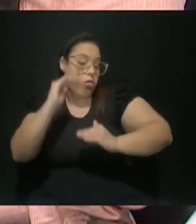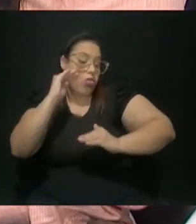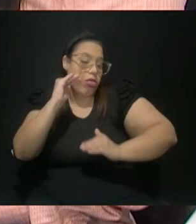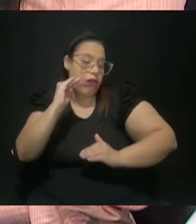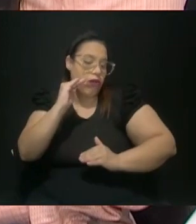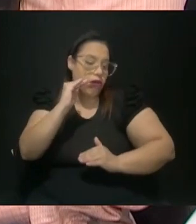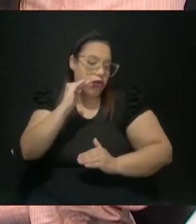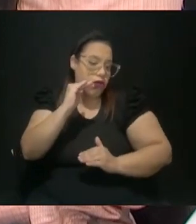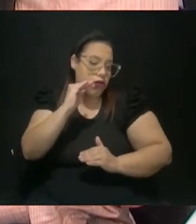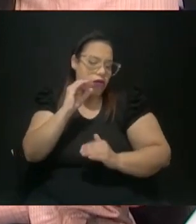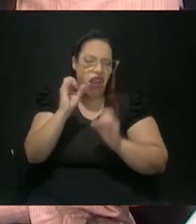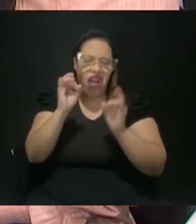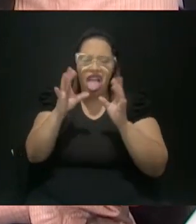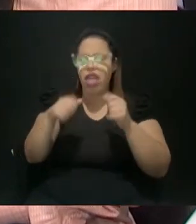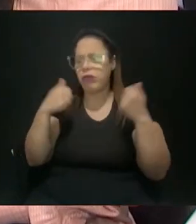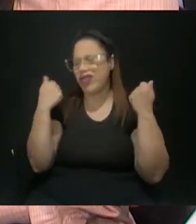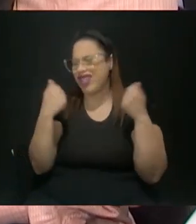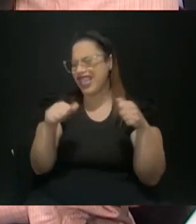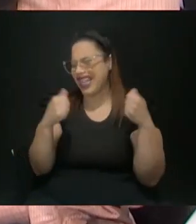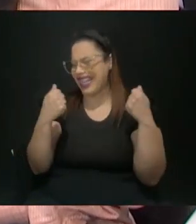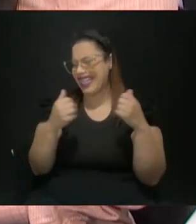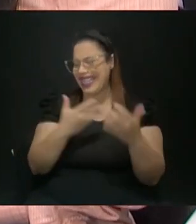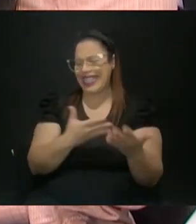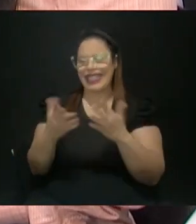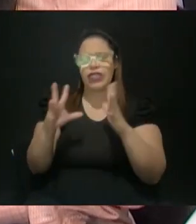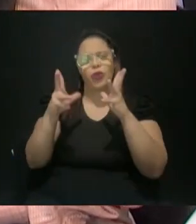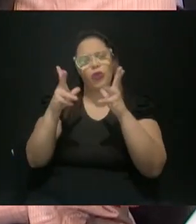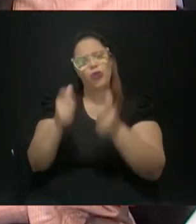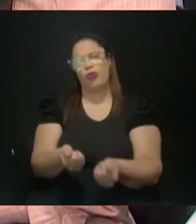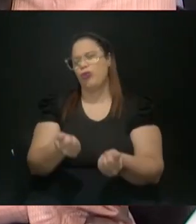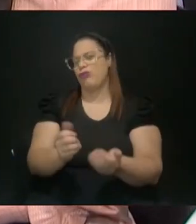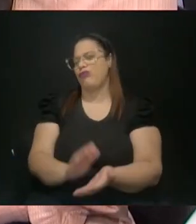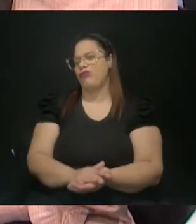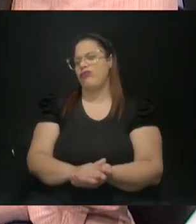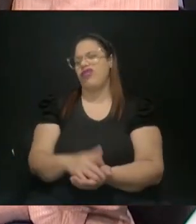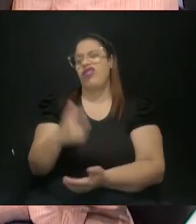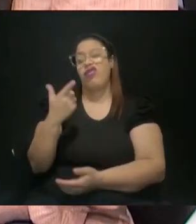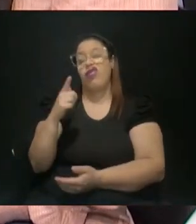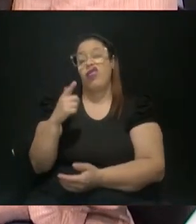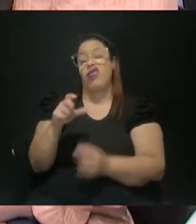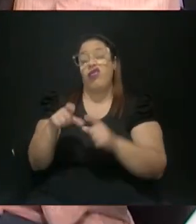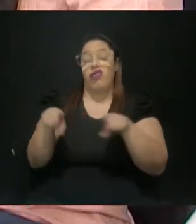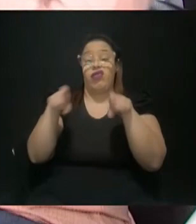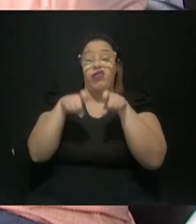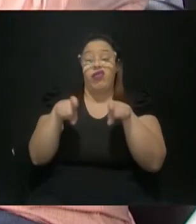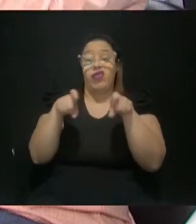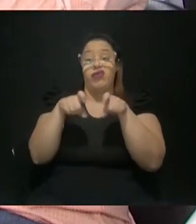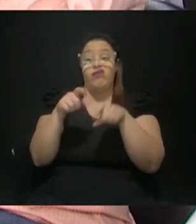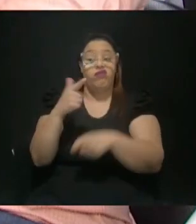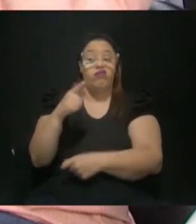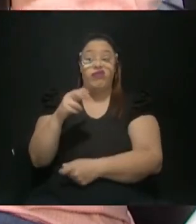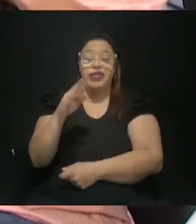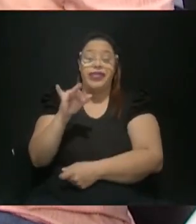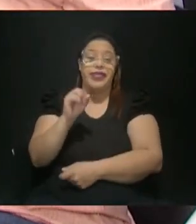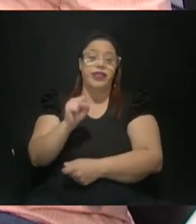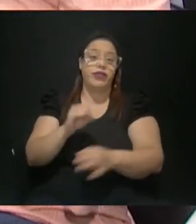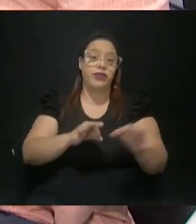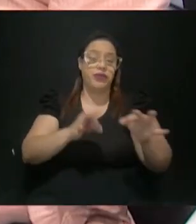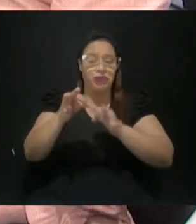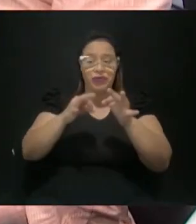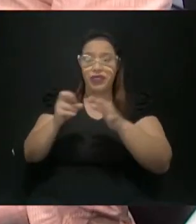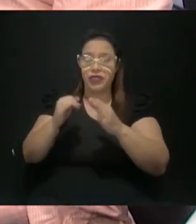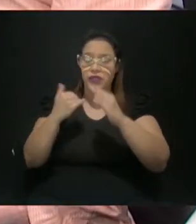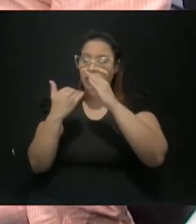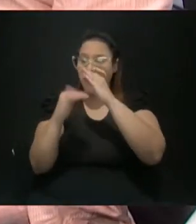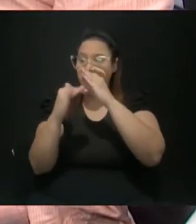extremamente necessária para o funcionamento de tudo. Né? Sem a rede de computadores, não tem sistema, não tem programação, não tem e-mails, não tem navegação,